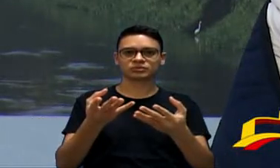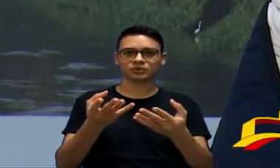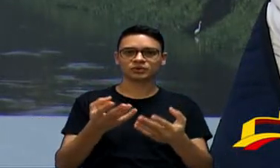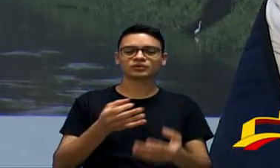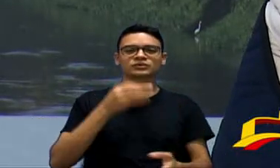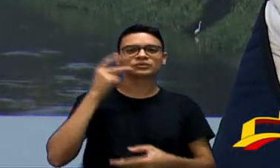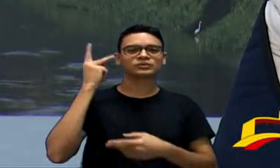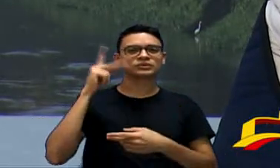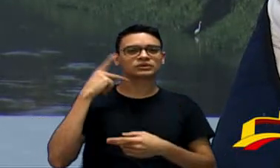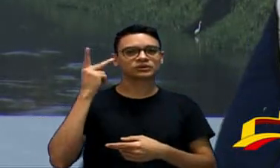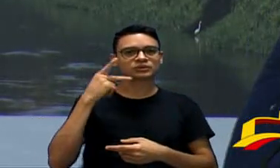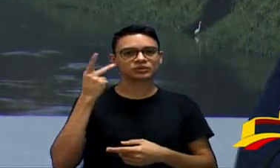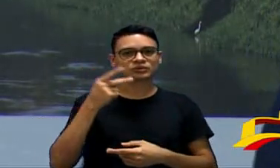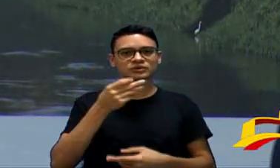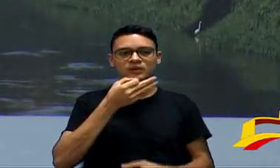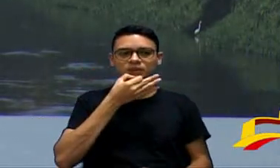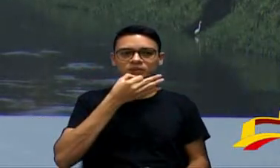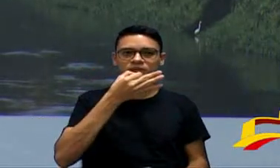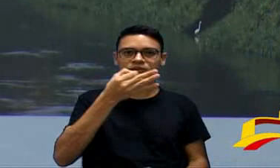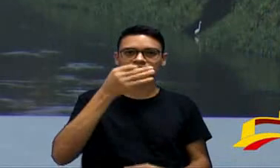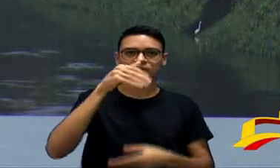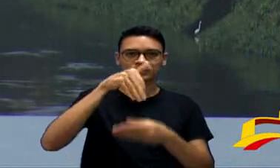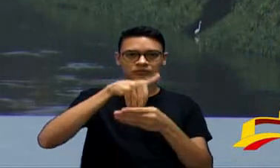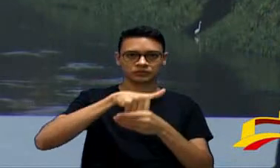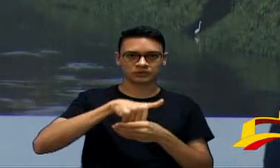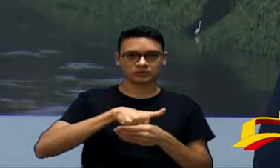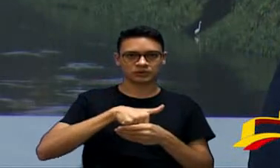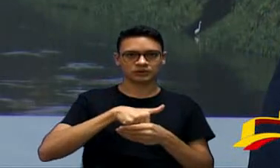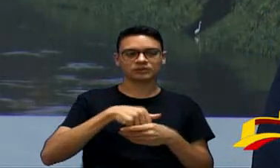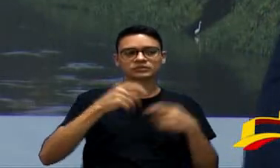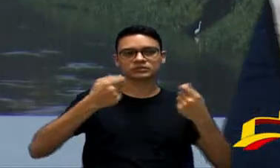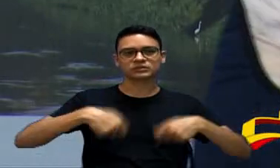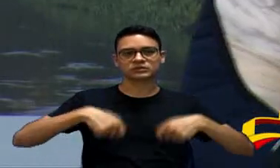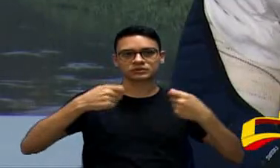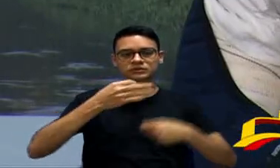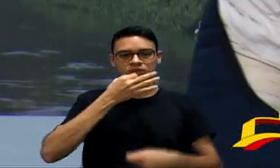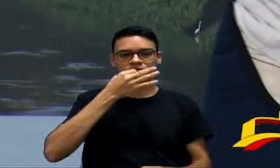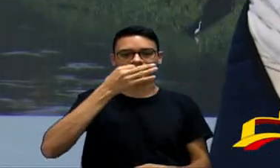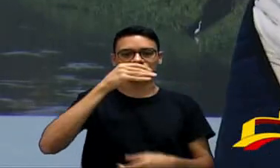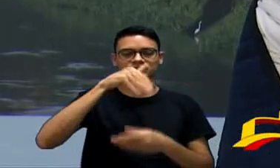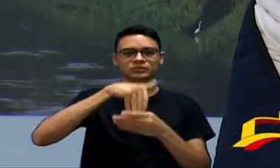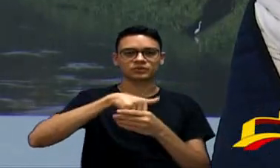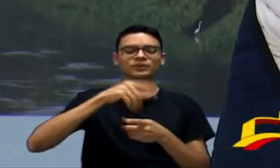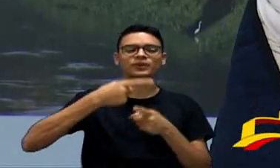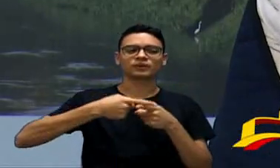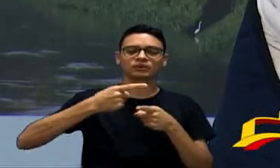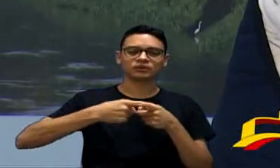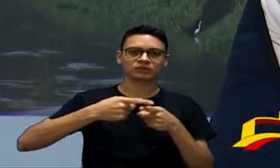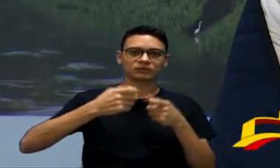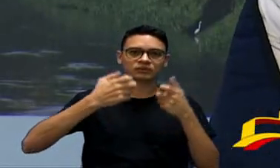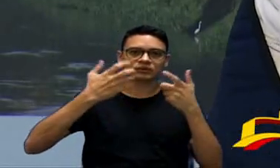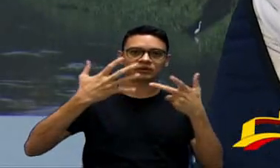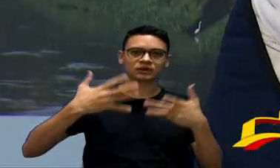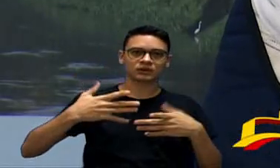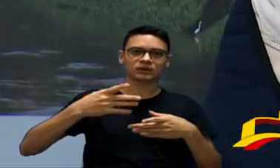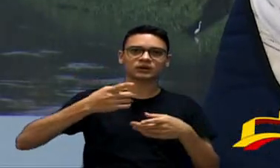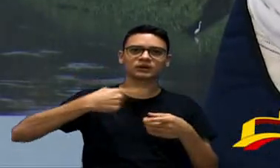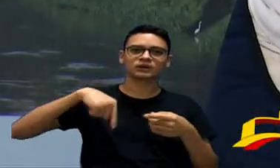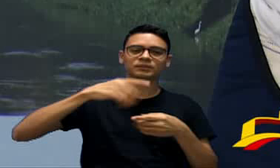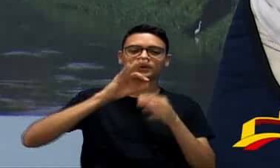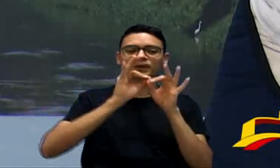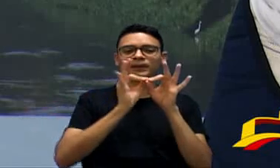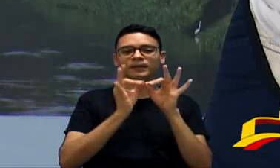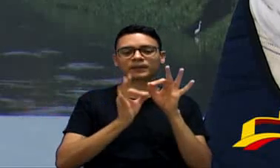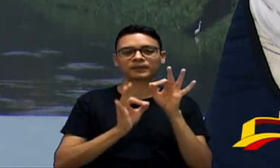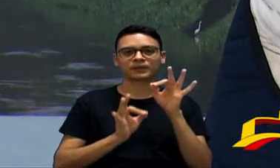da palavra para justificar o voto, que deveria ser justificativa do voto, e ficaram se